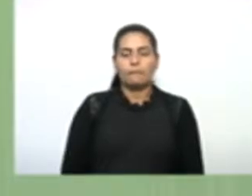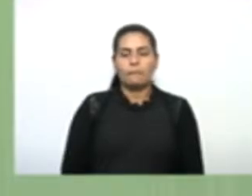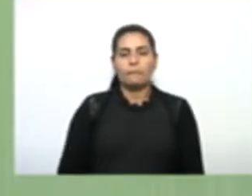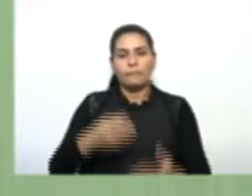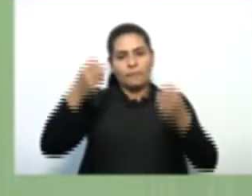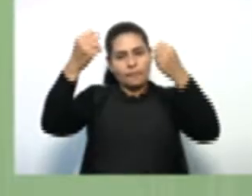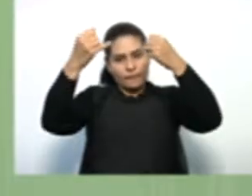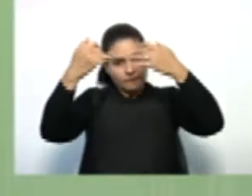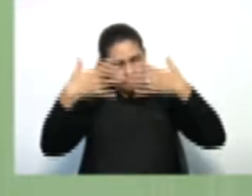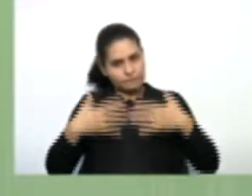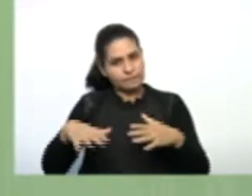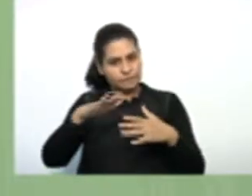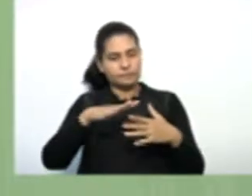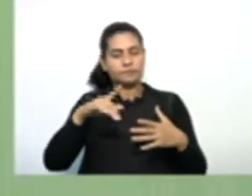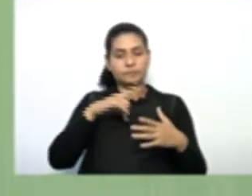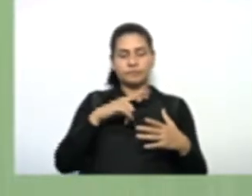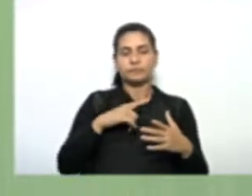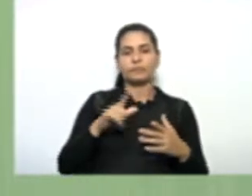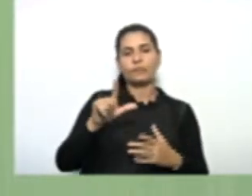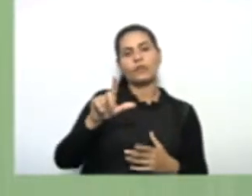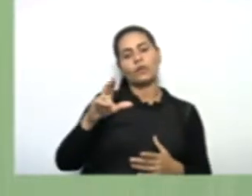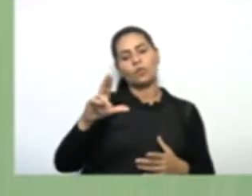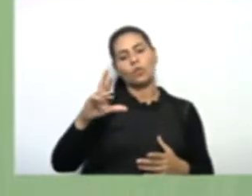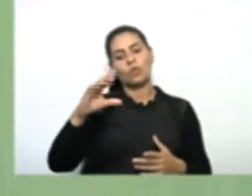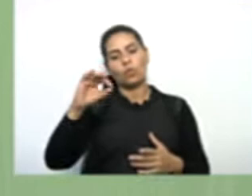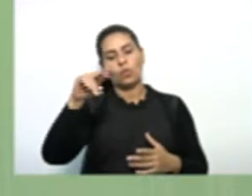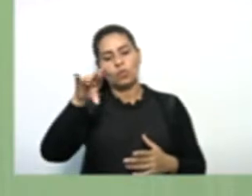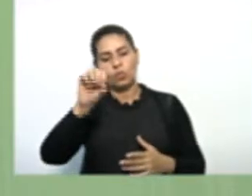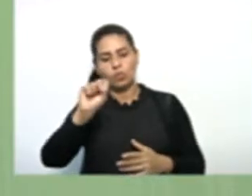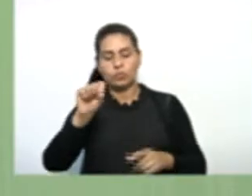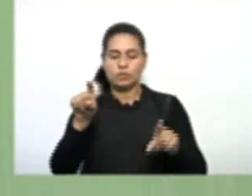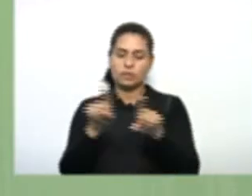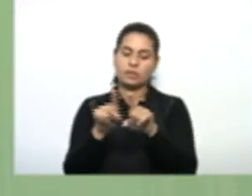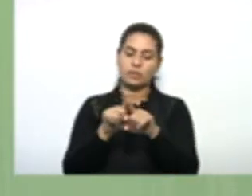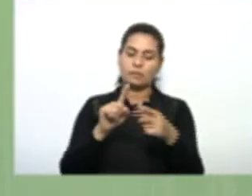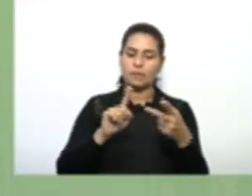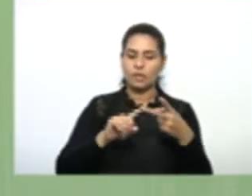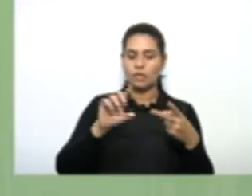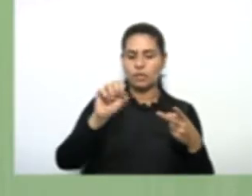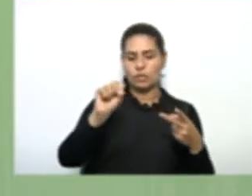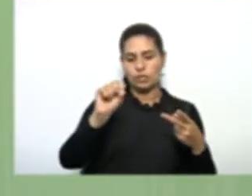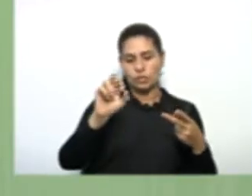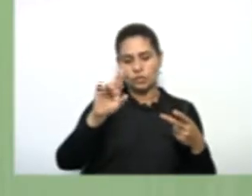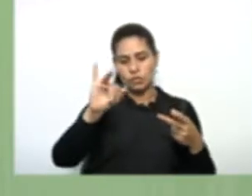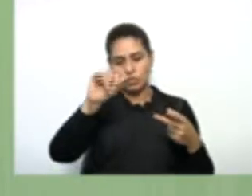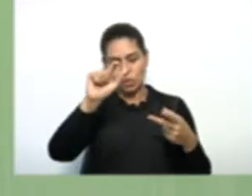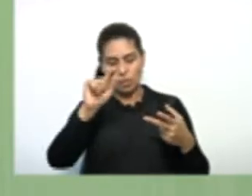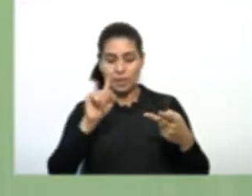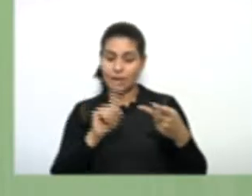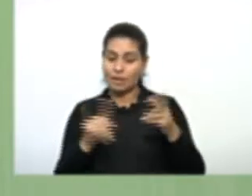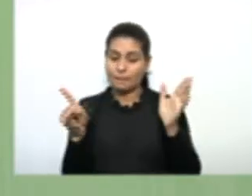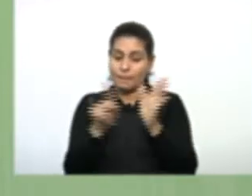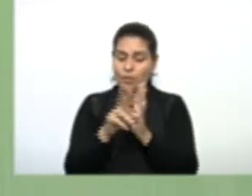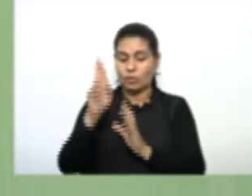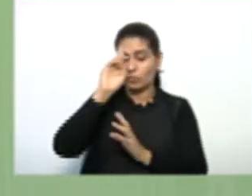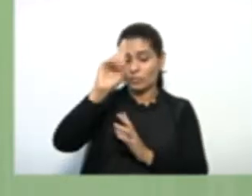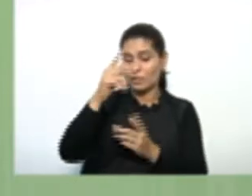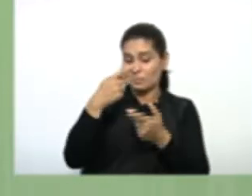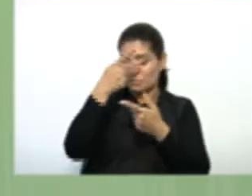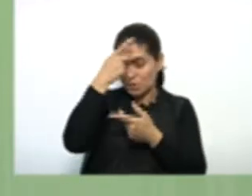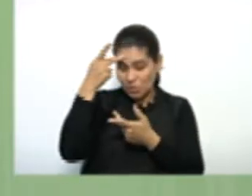Falando um pouquinho ainda sobre lucros e sobras, a gente entende que as empresas capitalistas pertencem aos investidores, aos